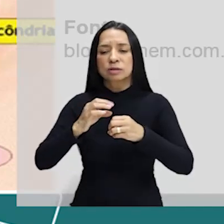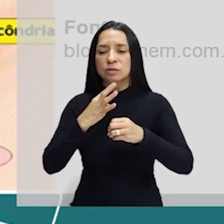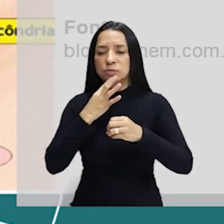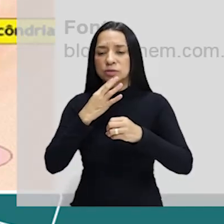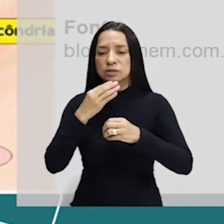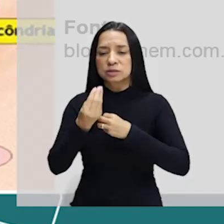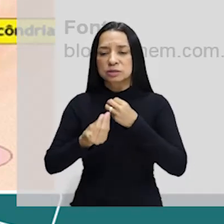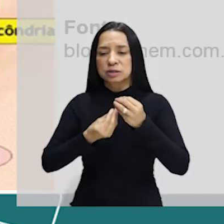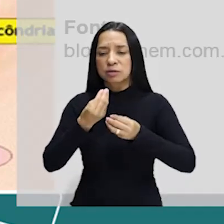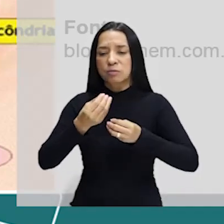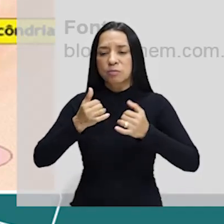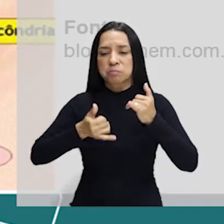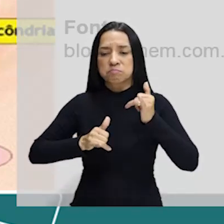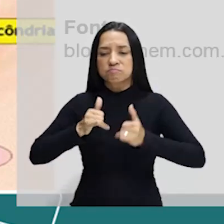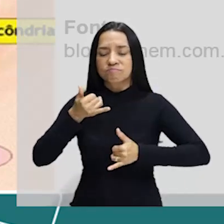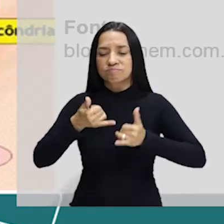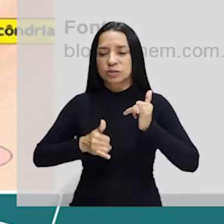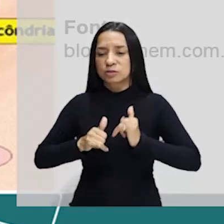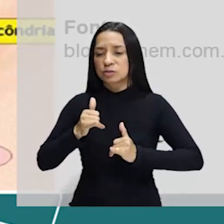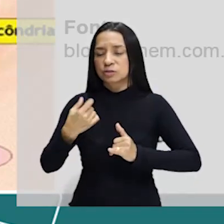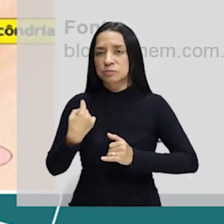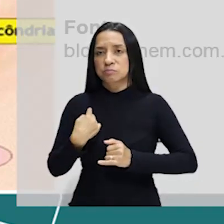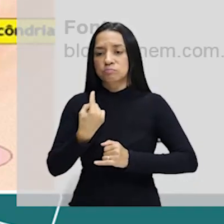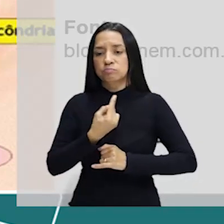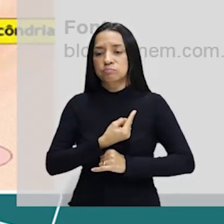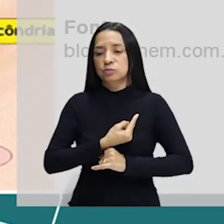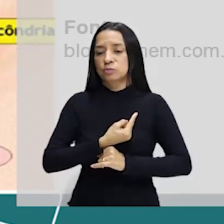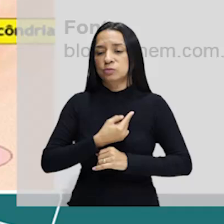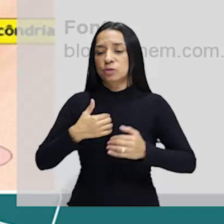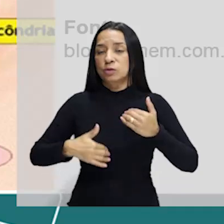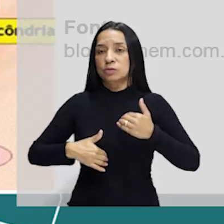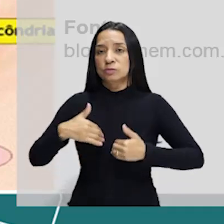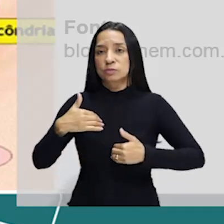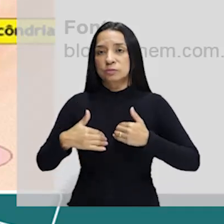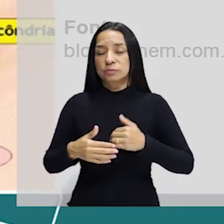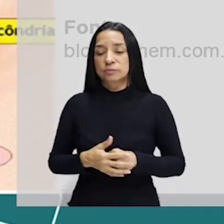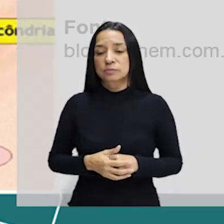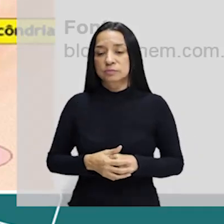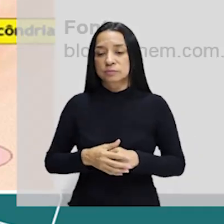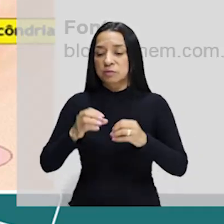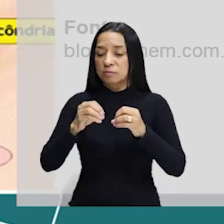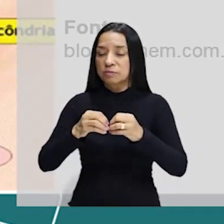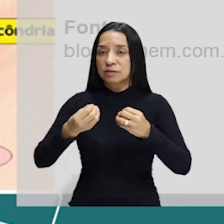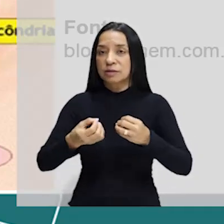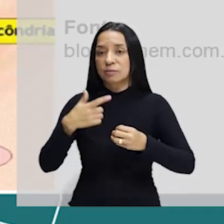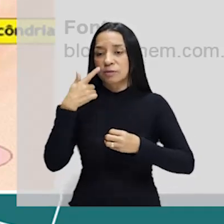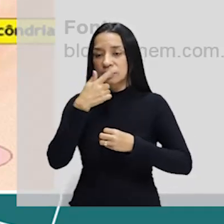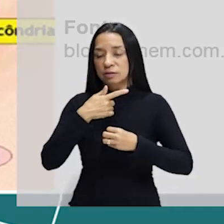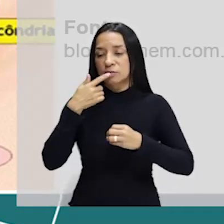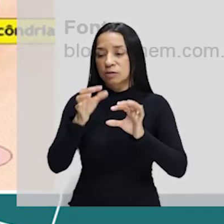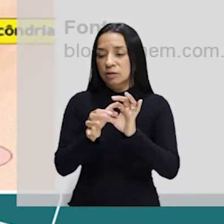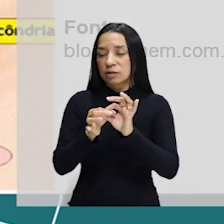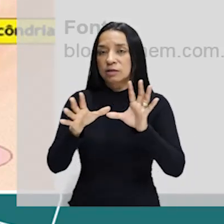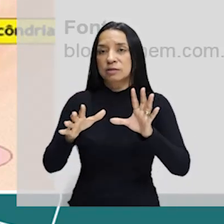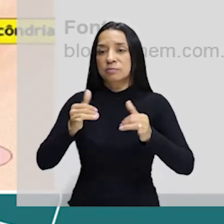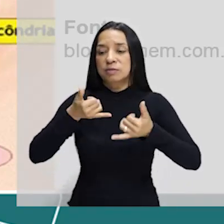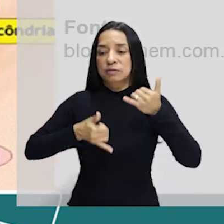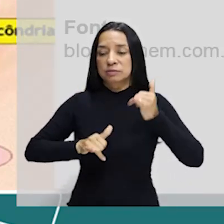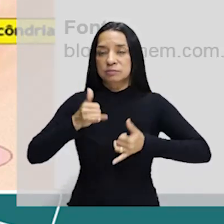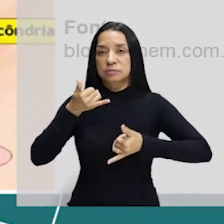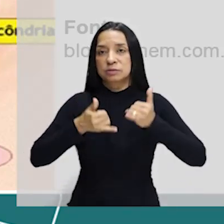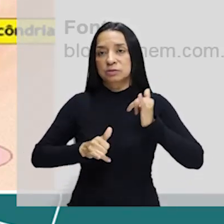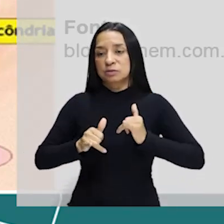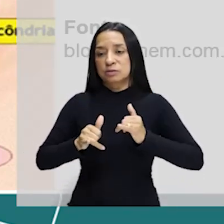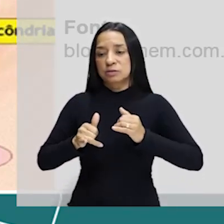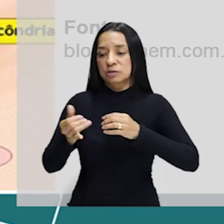conhecida como a moeda energética, tá? Do nosso organismo. Toda vez que você quebra a glicose, que libera muita energia, essa energia